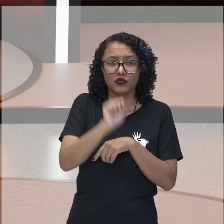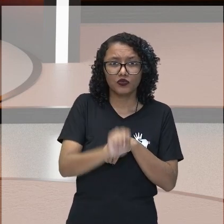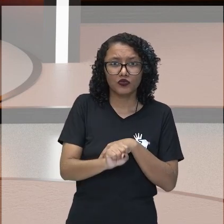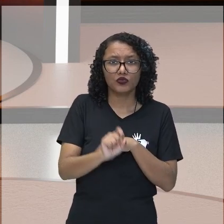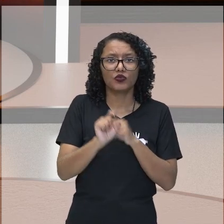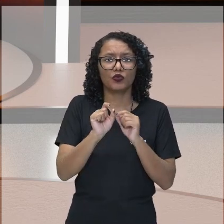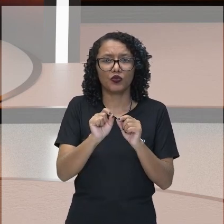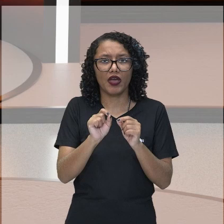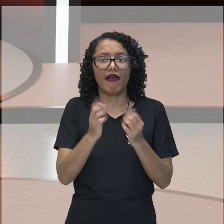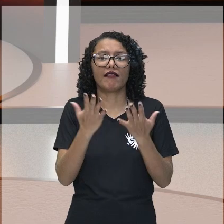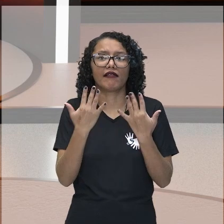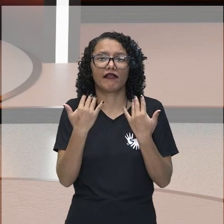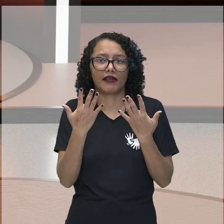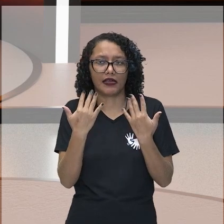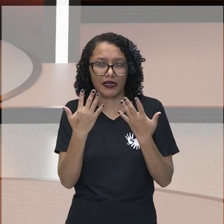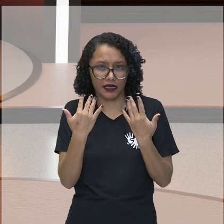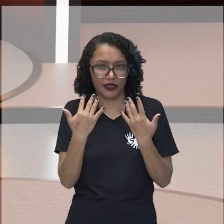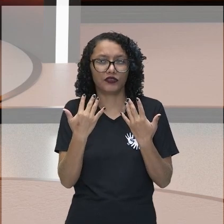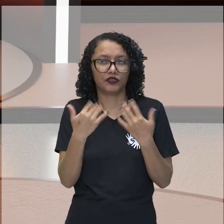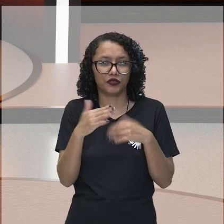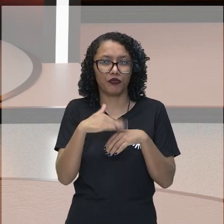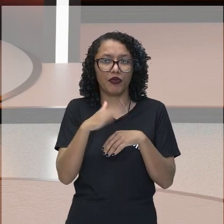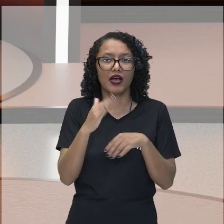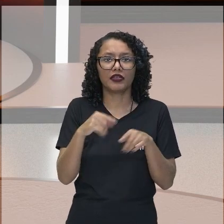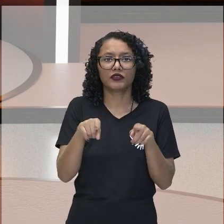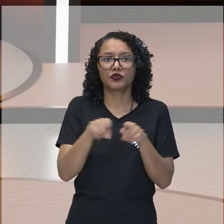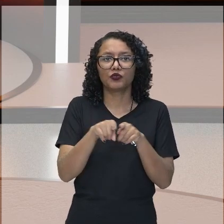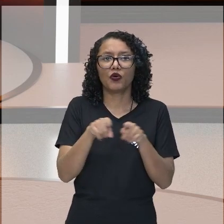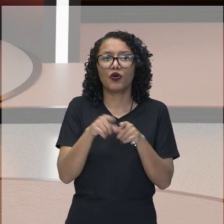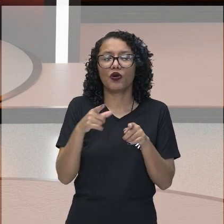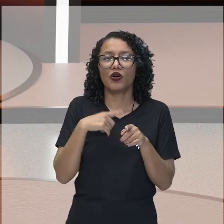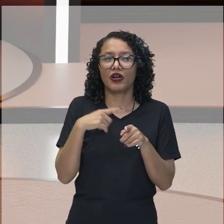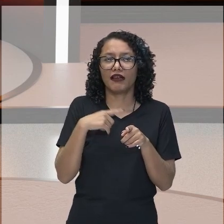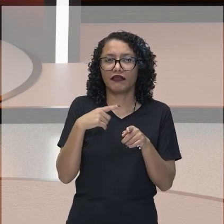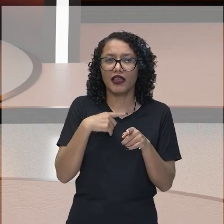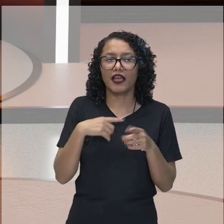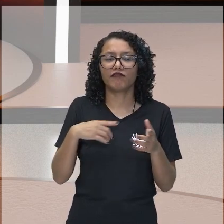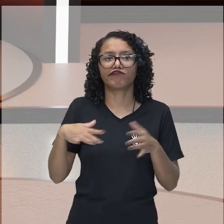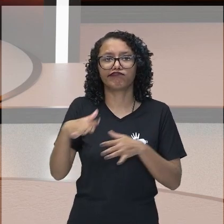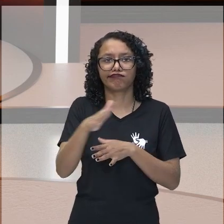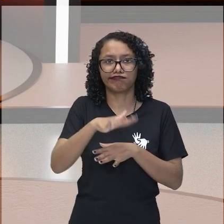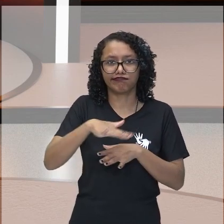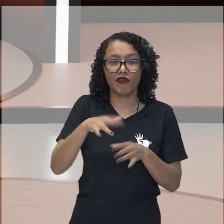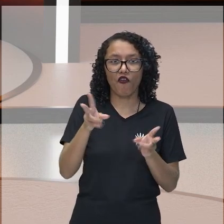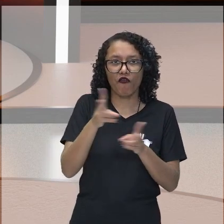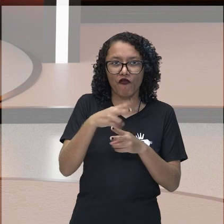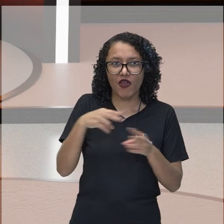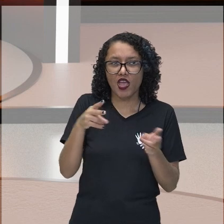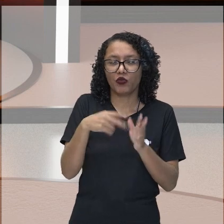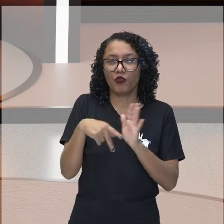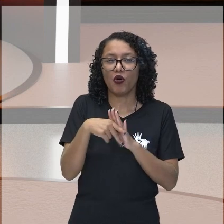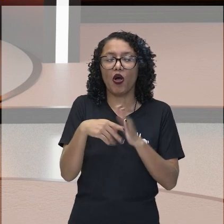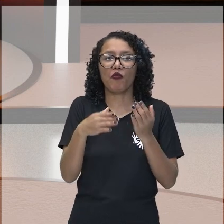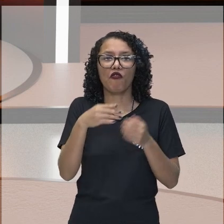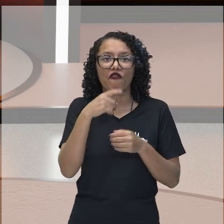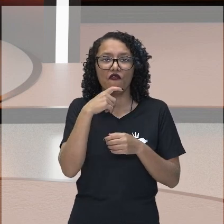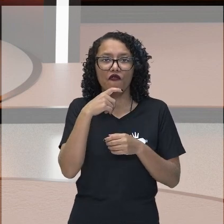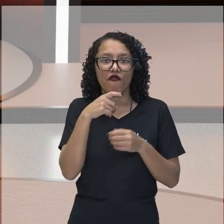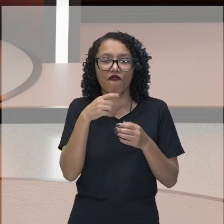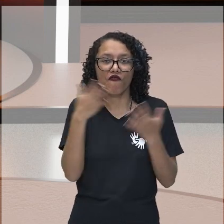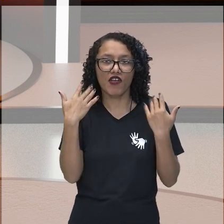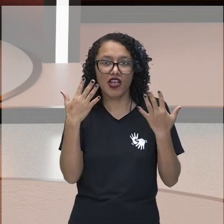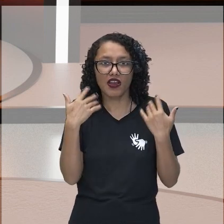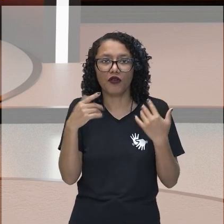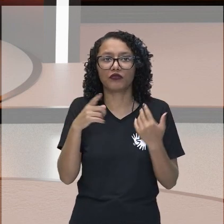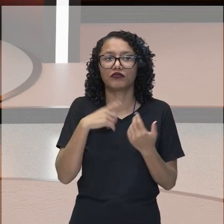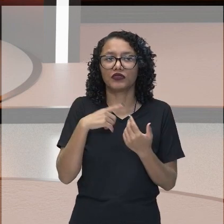subtropical, né? Aí em virtude das monções de verão. Então, podemos identificar 4 estações do ano